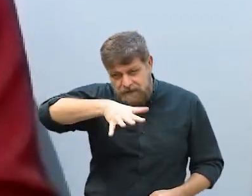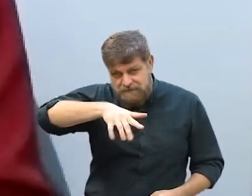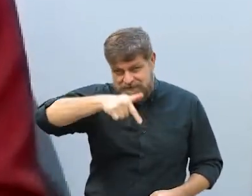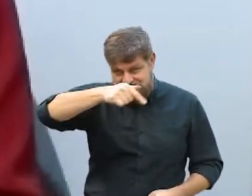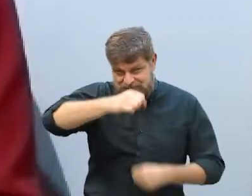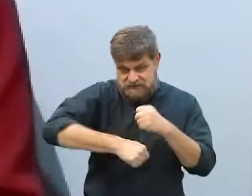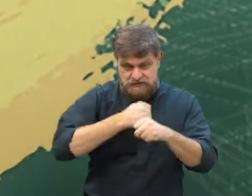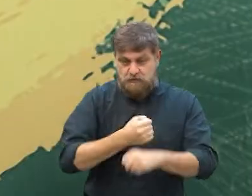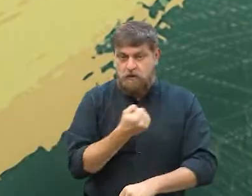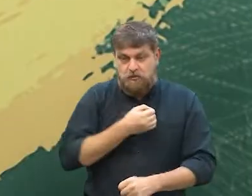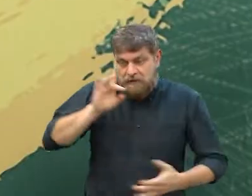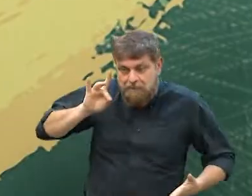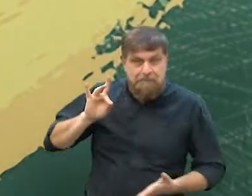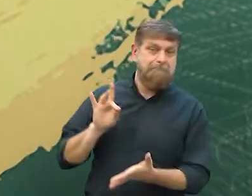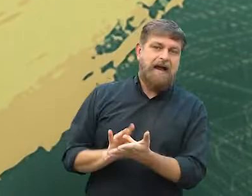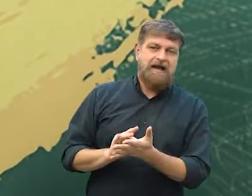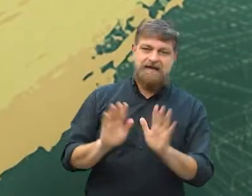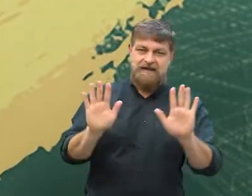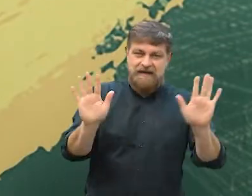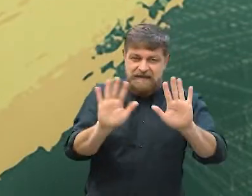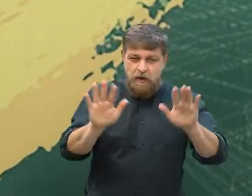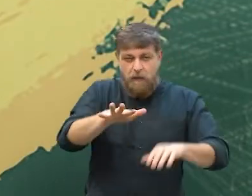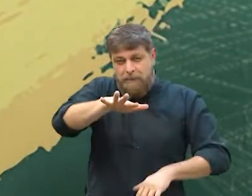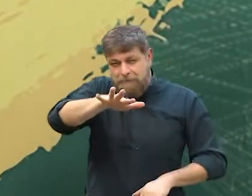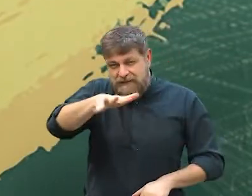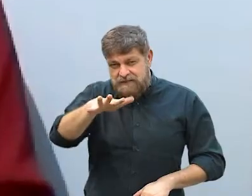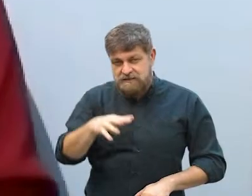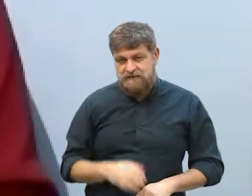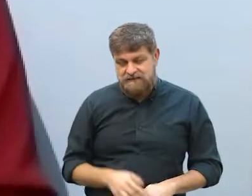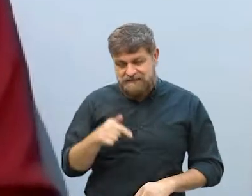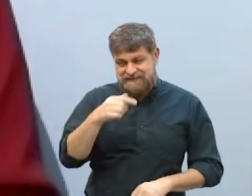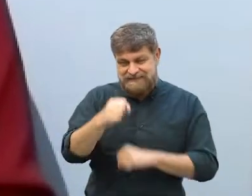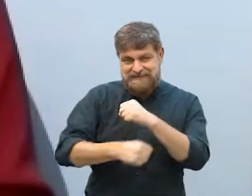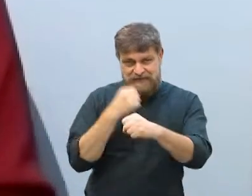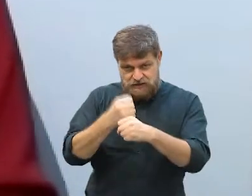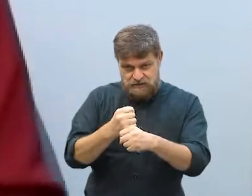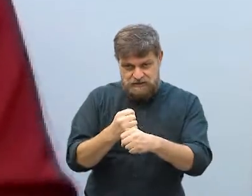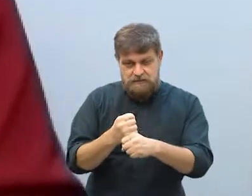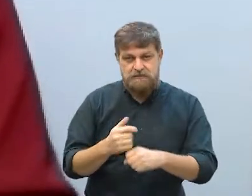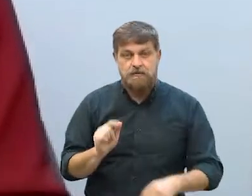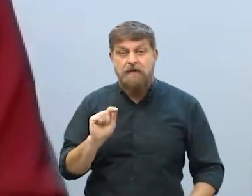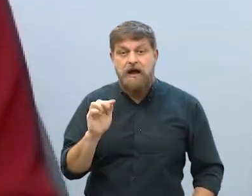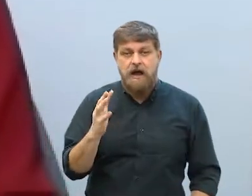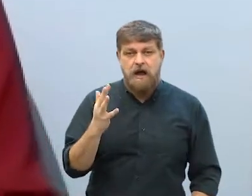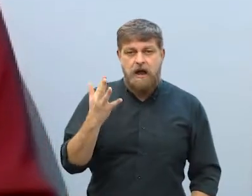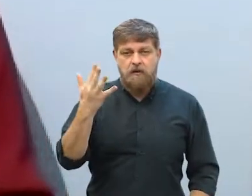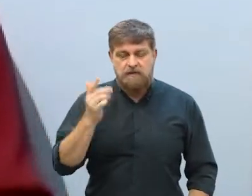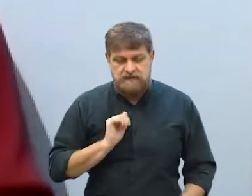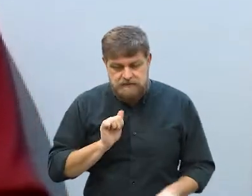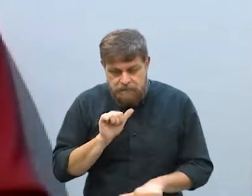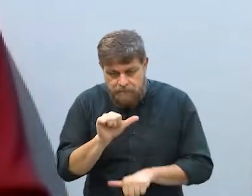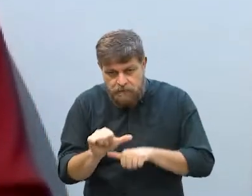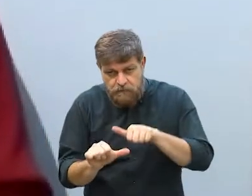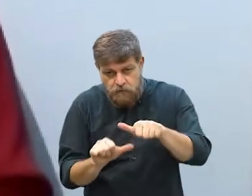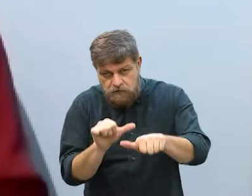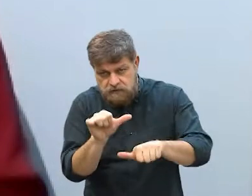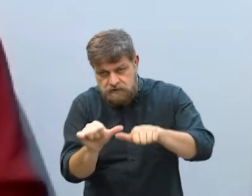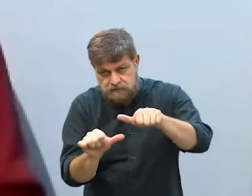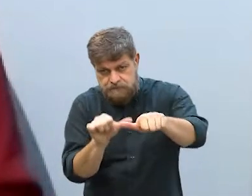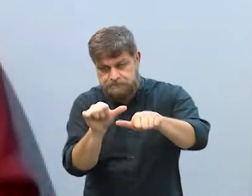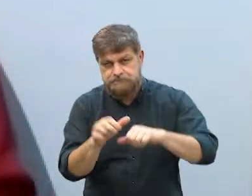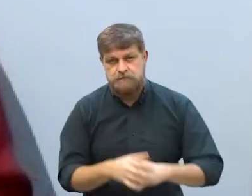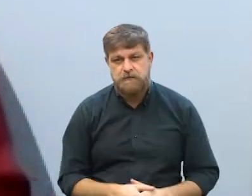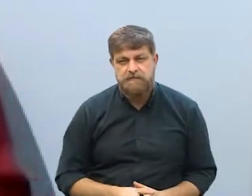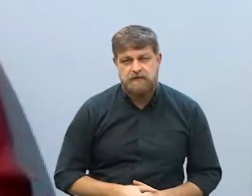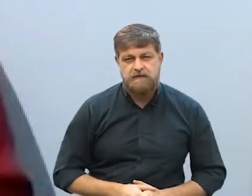Não é uma coisa rígida, né? Mas por volta de 7 em 7 anos, acontecem transformações que